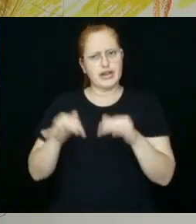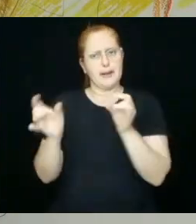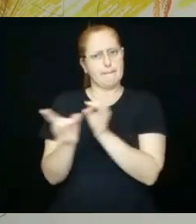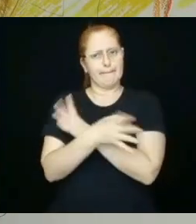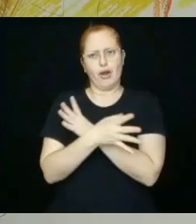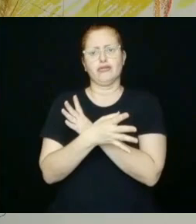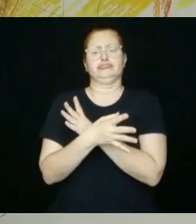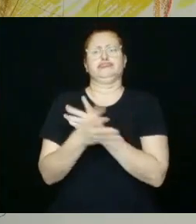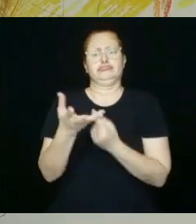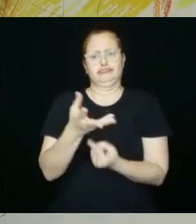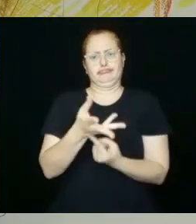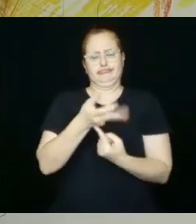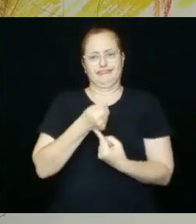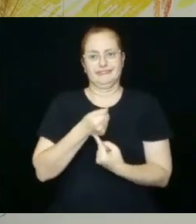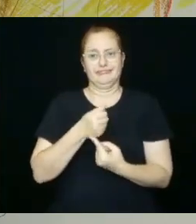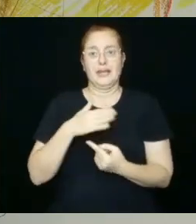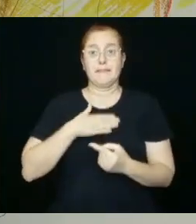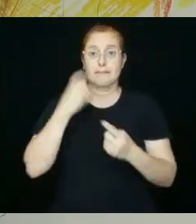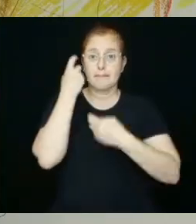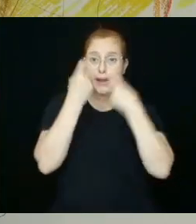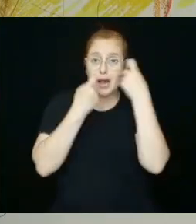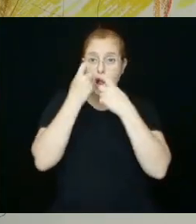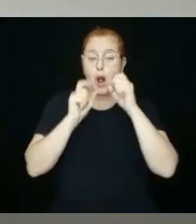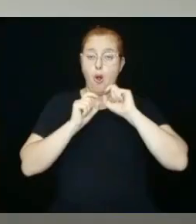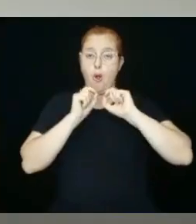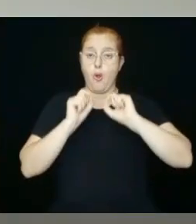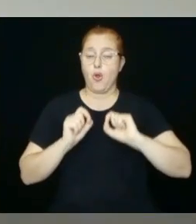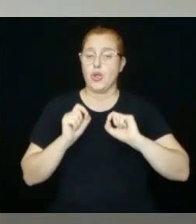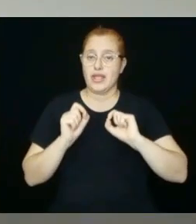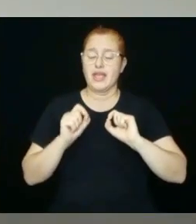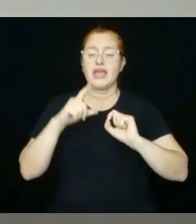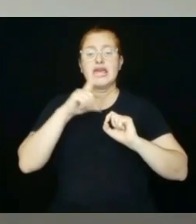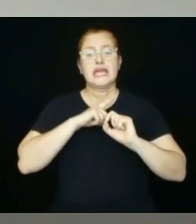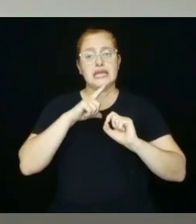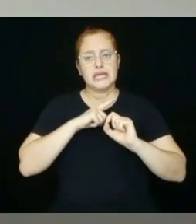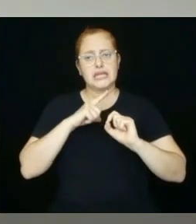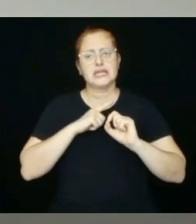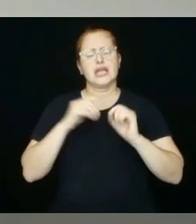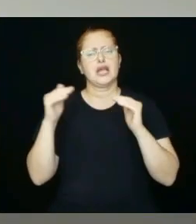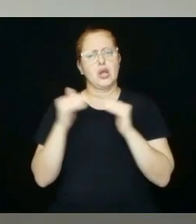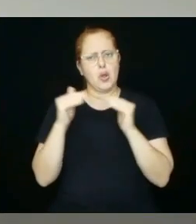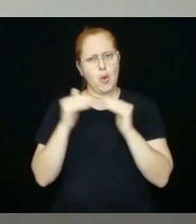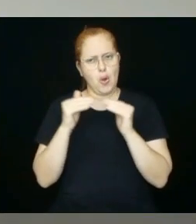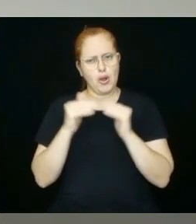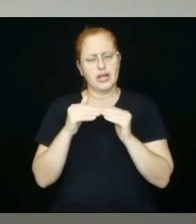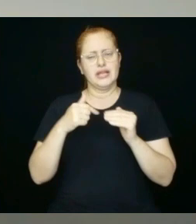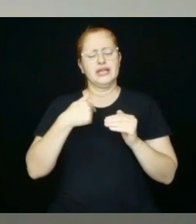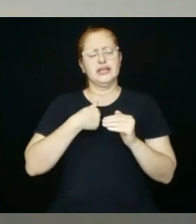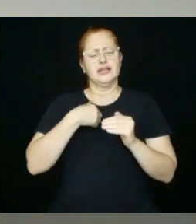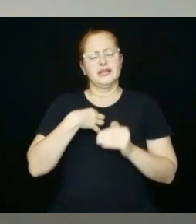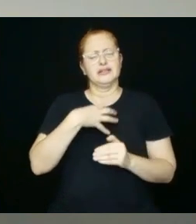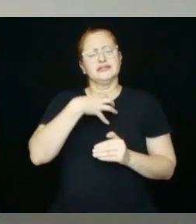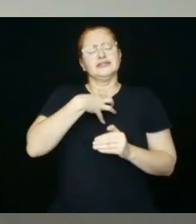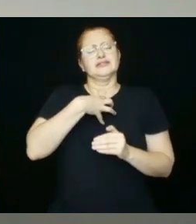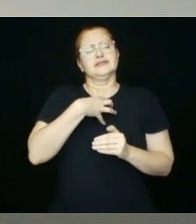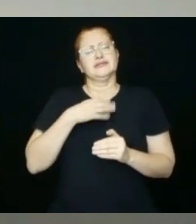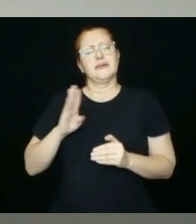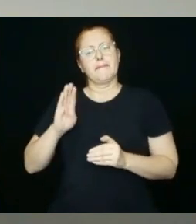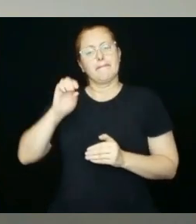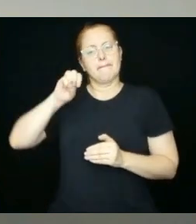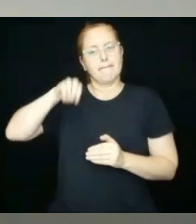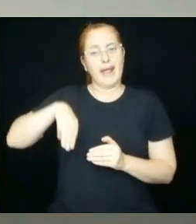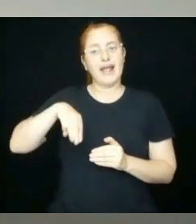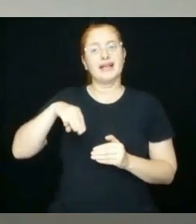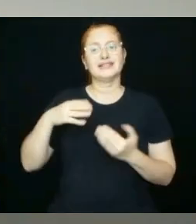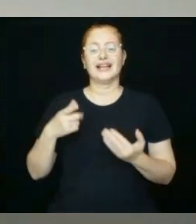assim. Sim. E a minha preocupação era essa, de que ele tenha uma coerência interna e que eu me sinta satisfeito, assim,